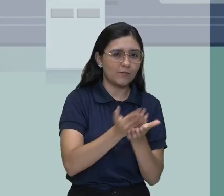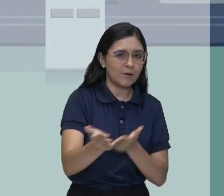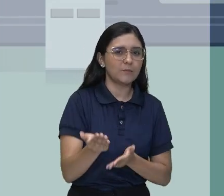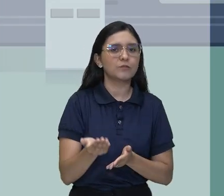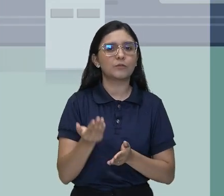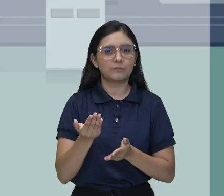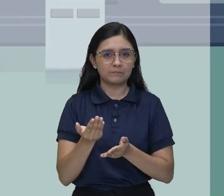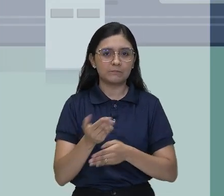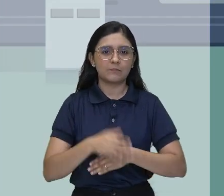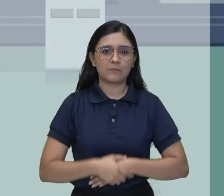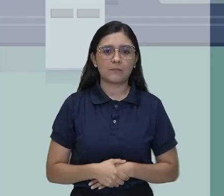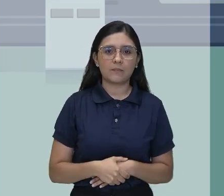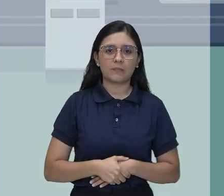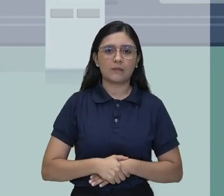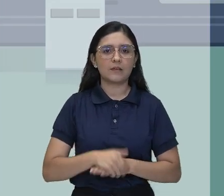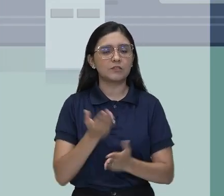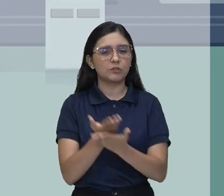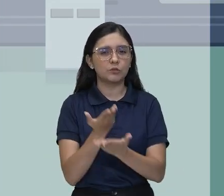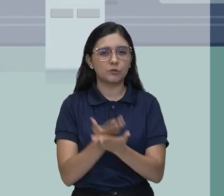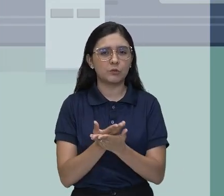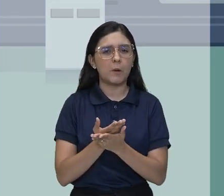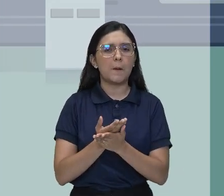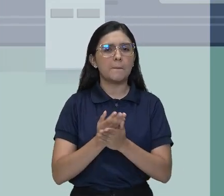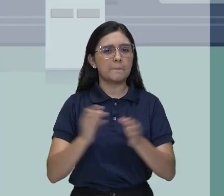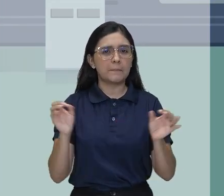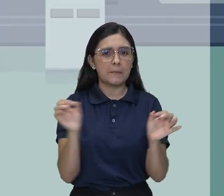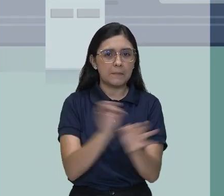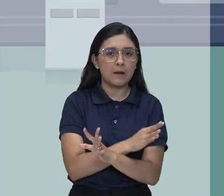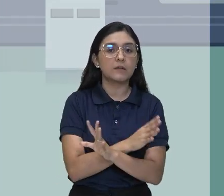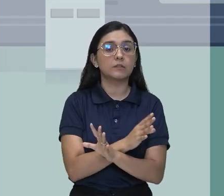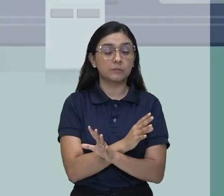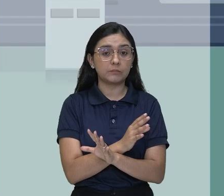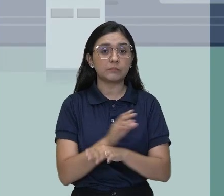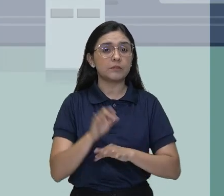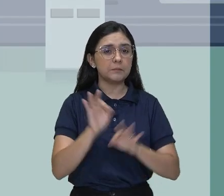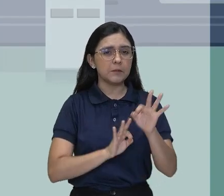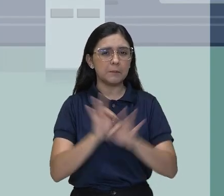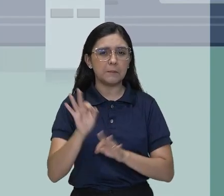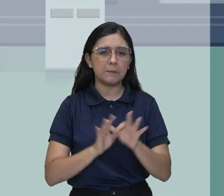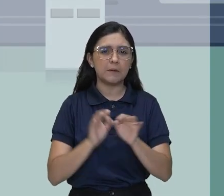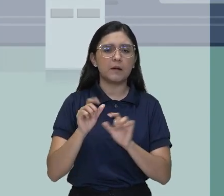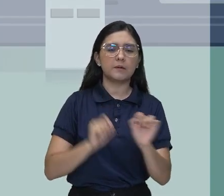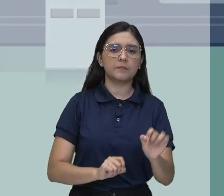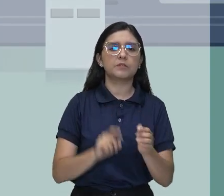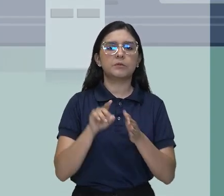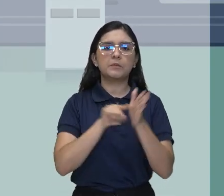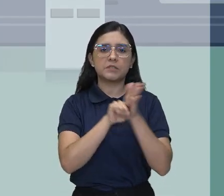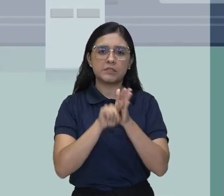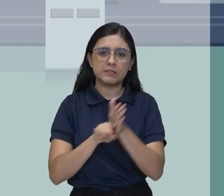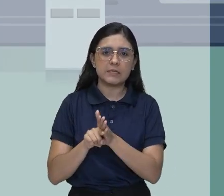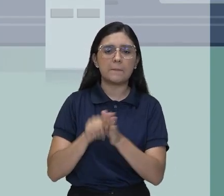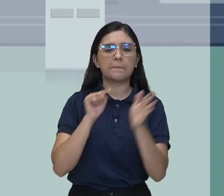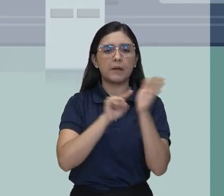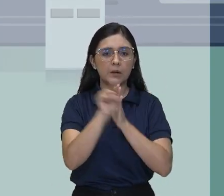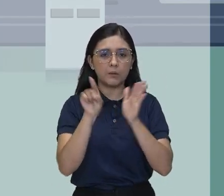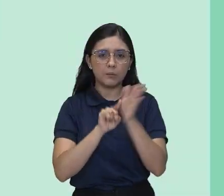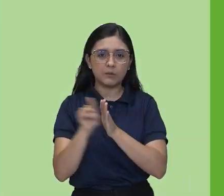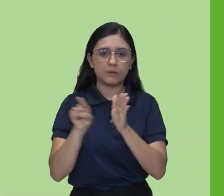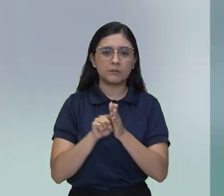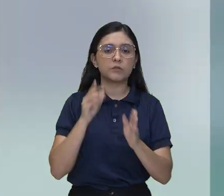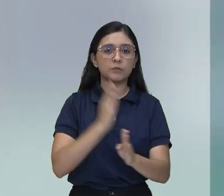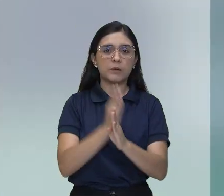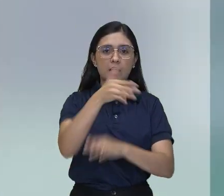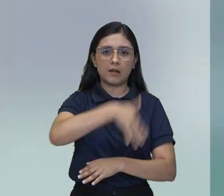jornada? Prepare-se para explorar, questionar e descobrir o incrível mundo da